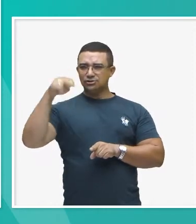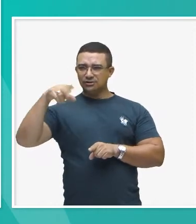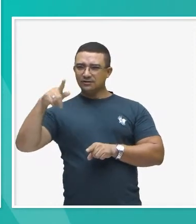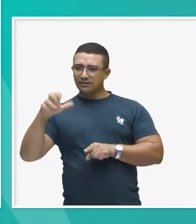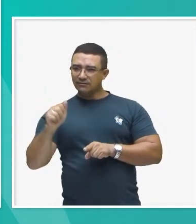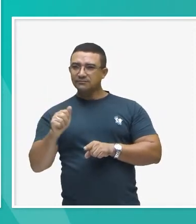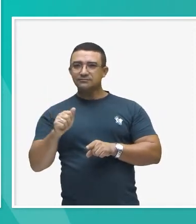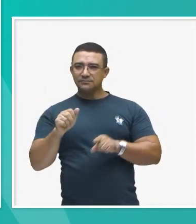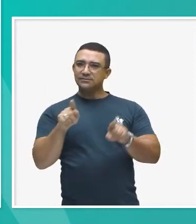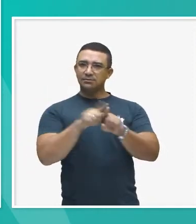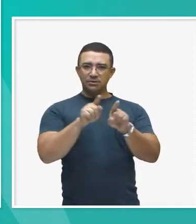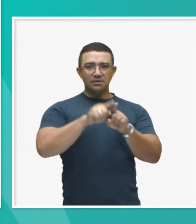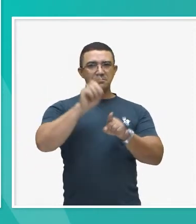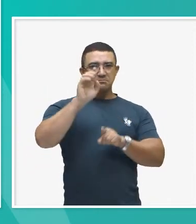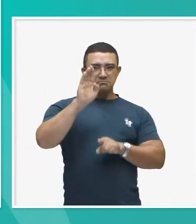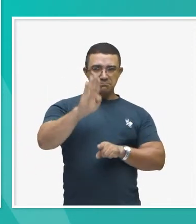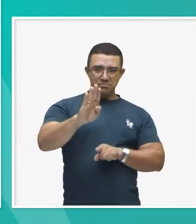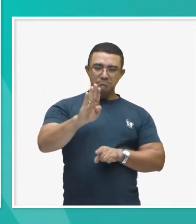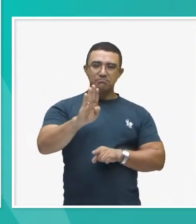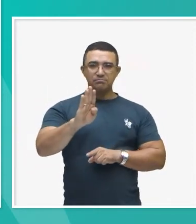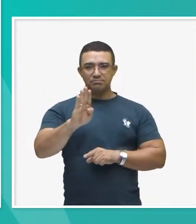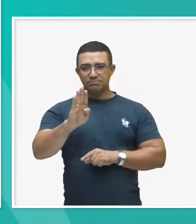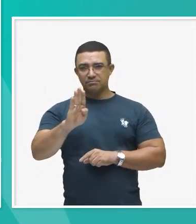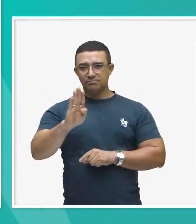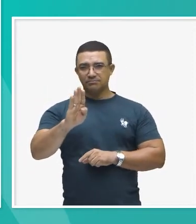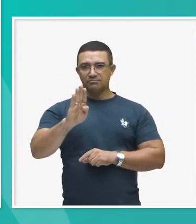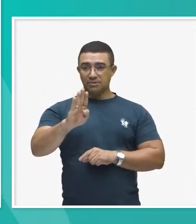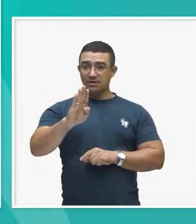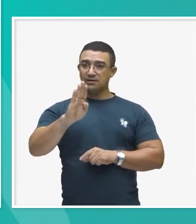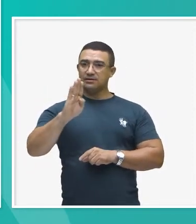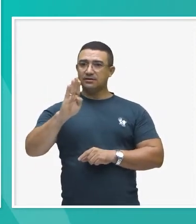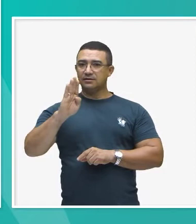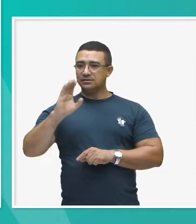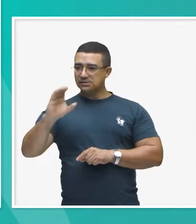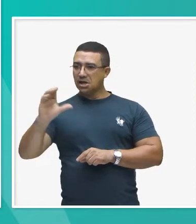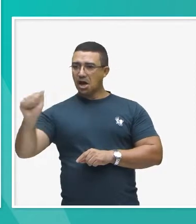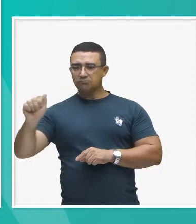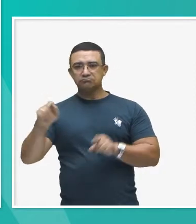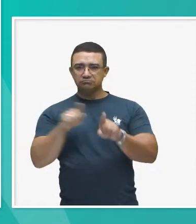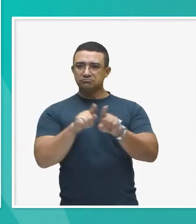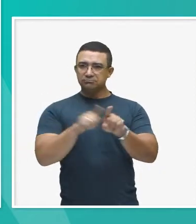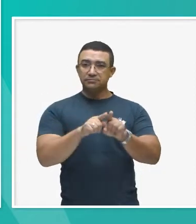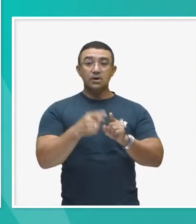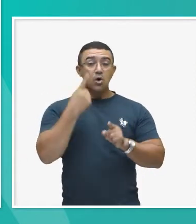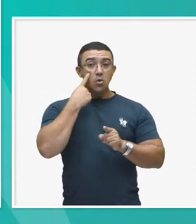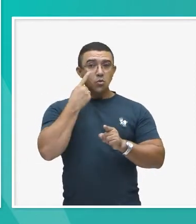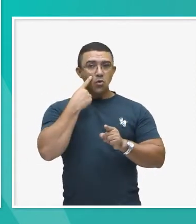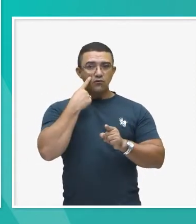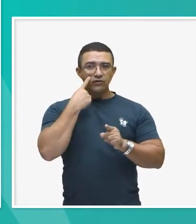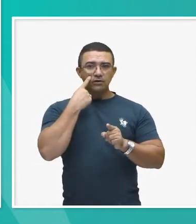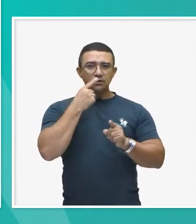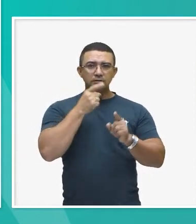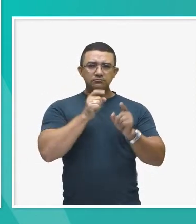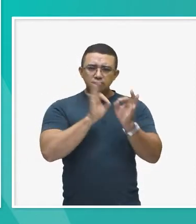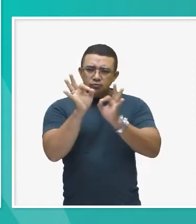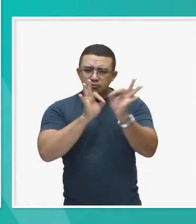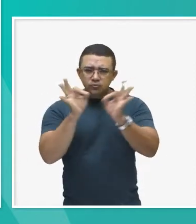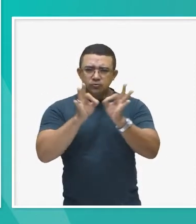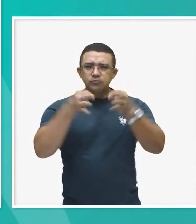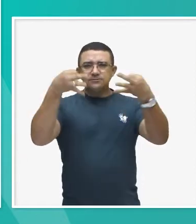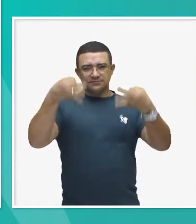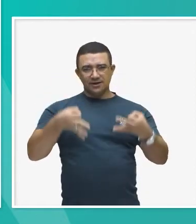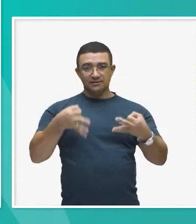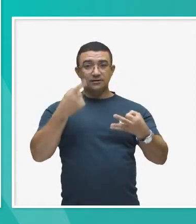Cadê? Ali Tabatinga dizendo que é a BCA também. Bom, vamos então ver qual é a ordem correta, gente? Vamos